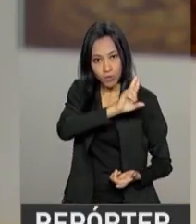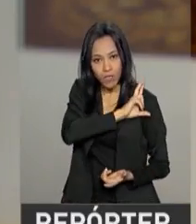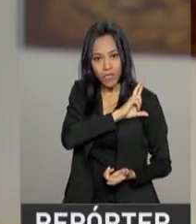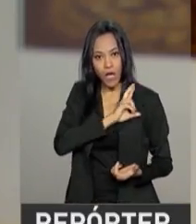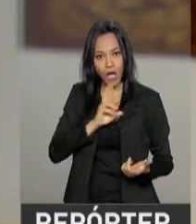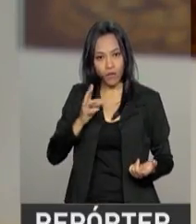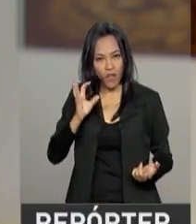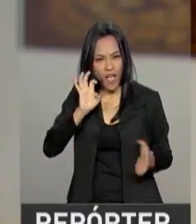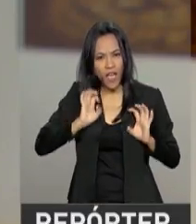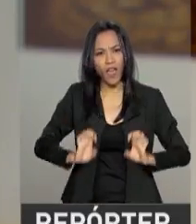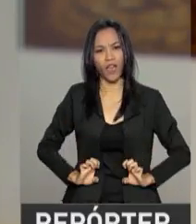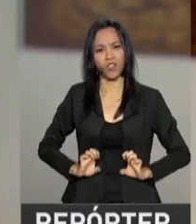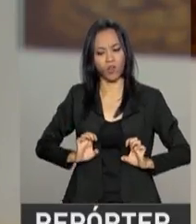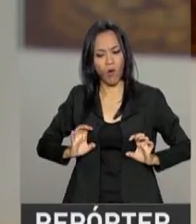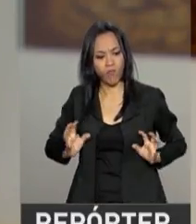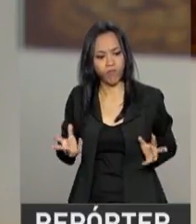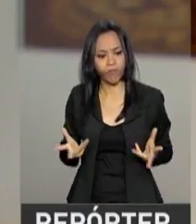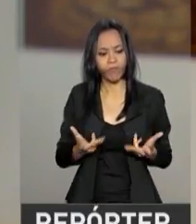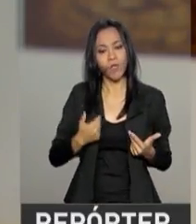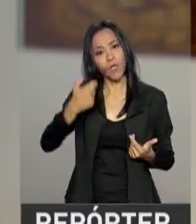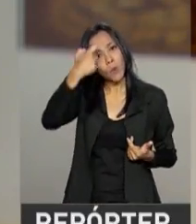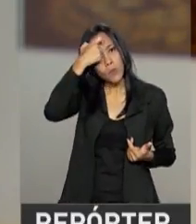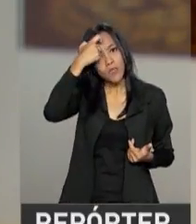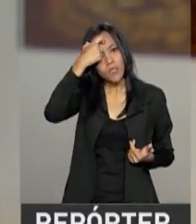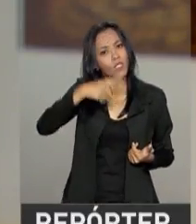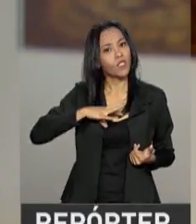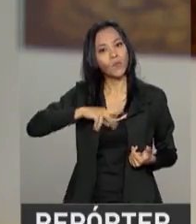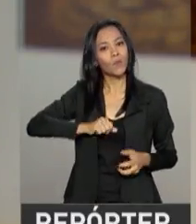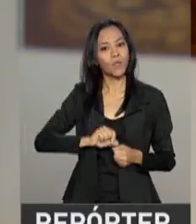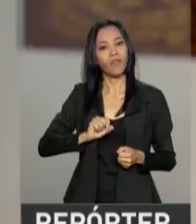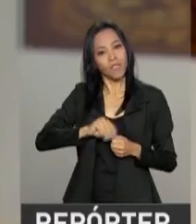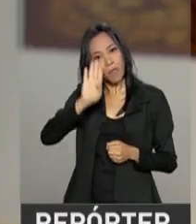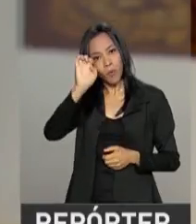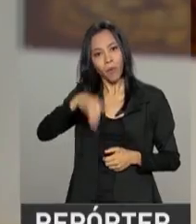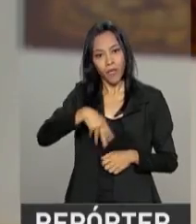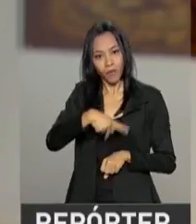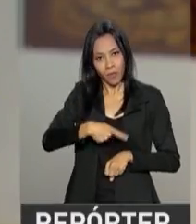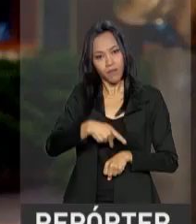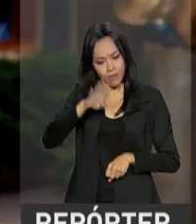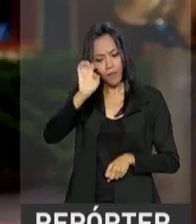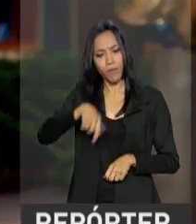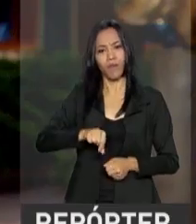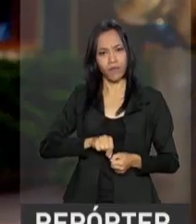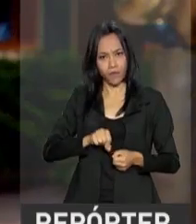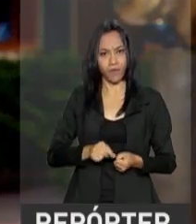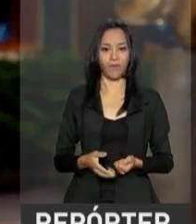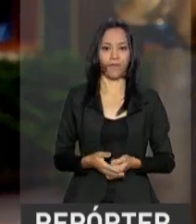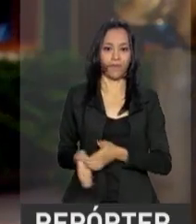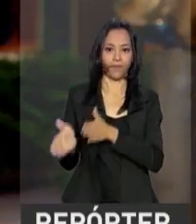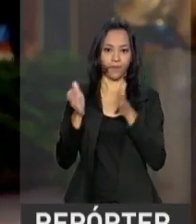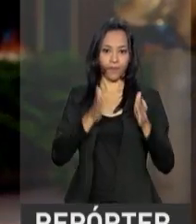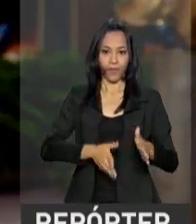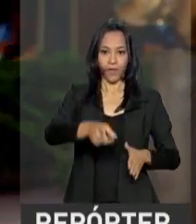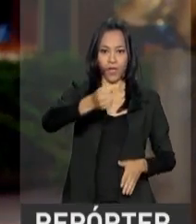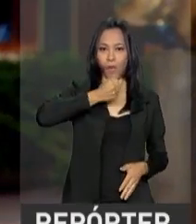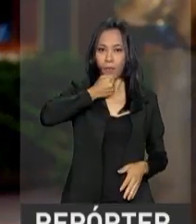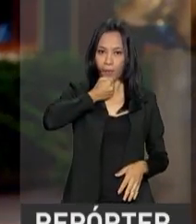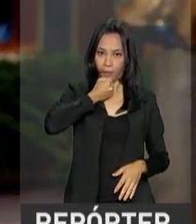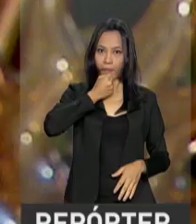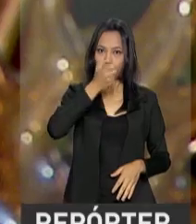diligente, ético e consciente de que o que ele está fazendo é pelo bem do Brasil. Então tem que ser bem feito. E o orador da turma falou